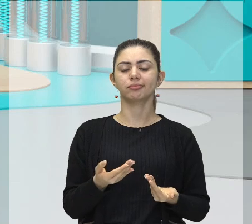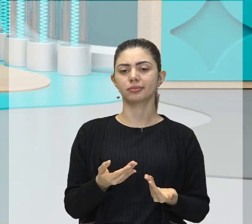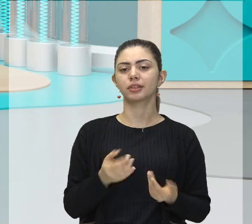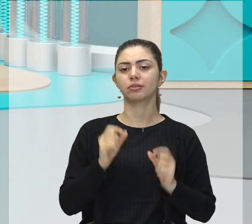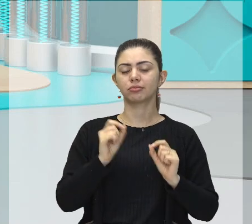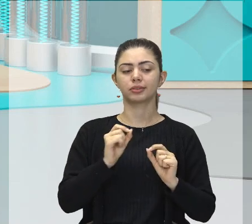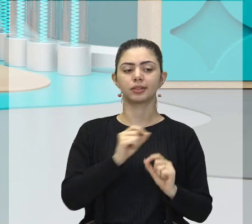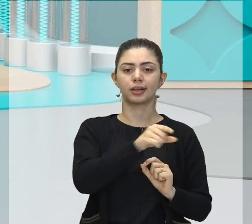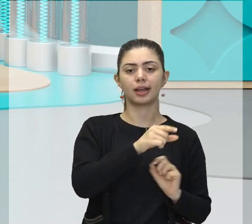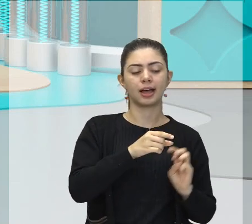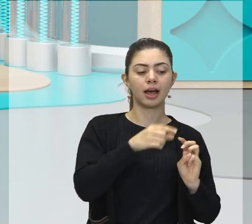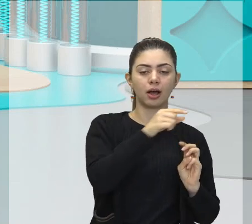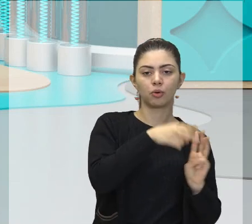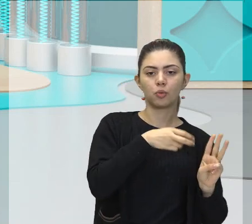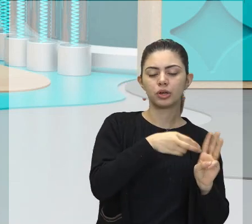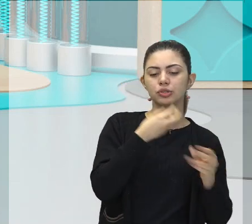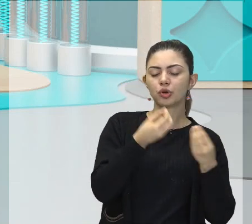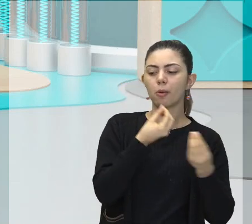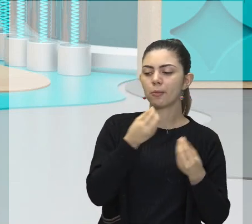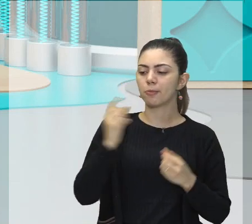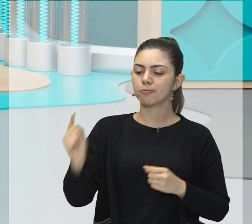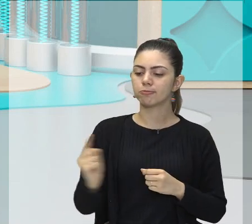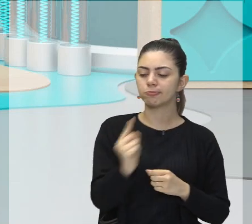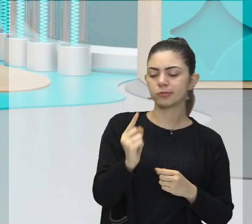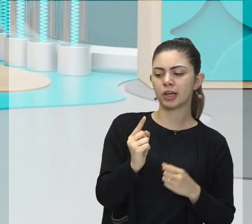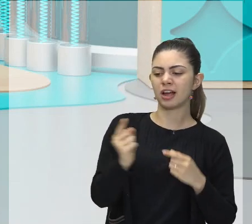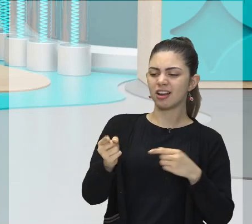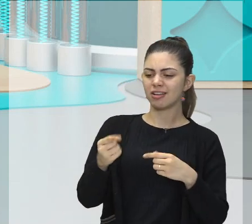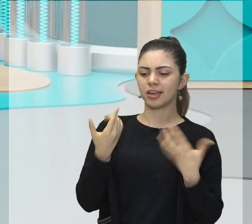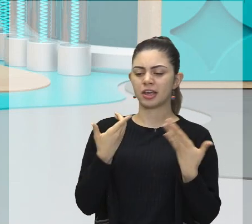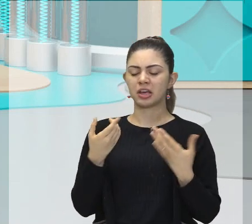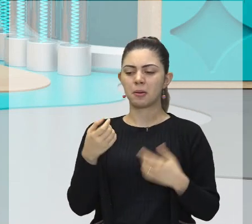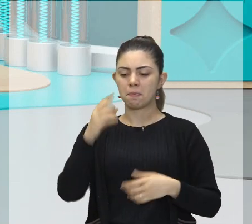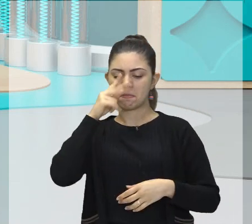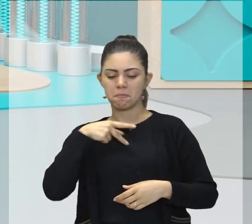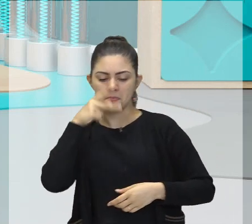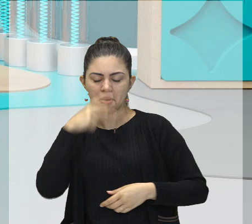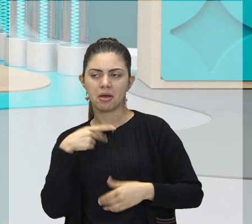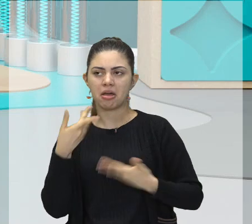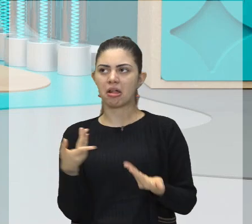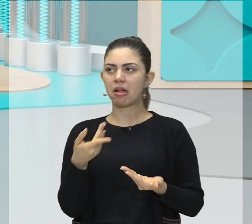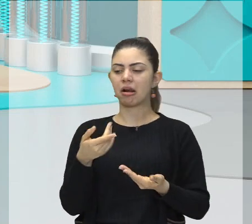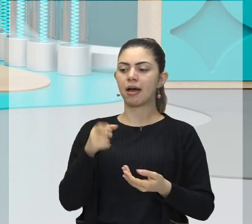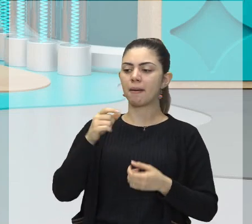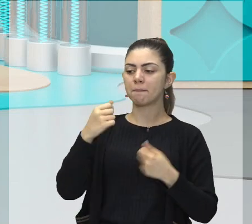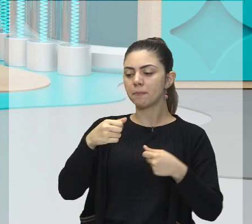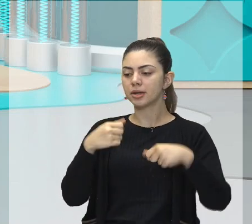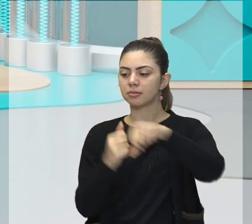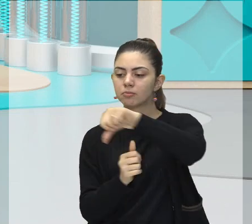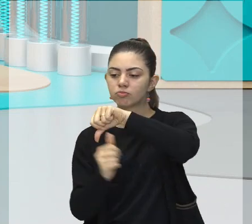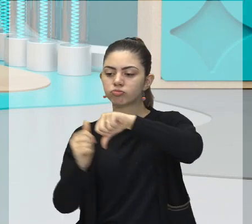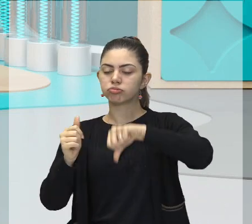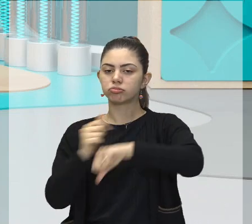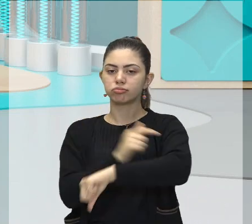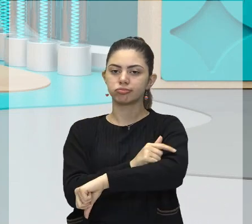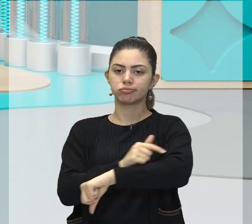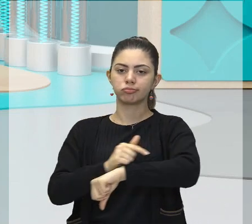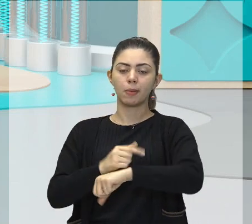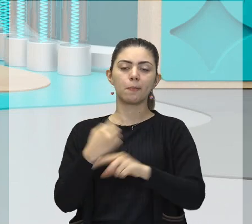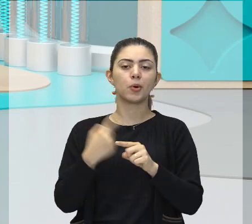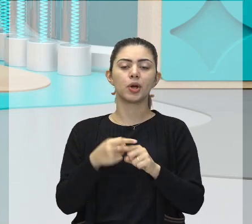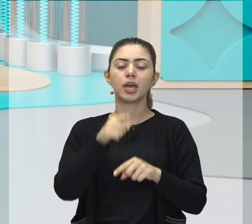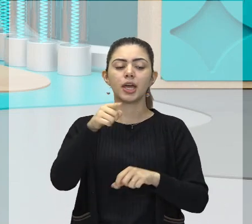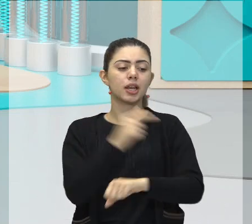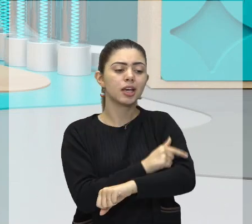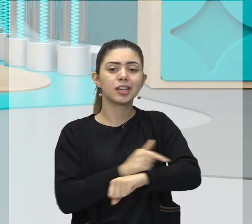despido a ignorância, né, a arrogância do homem branco por não ter